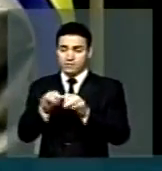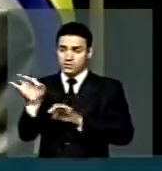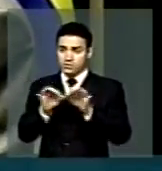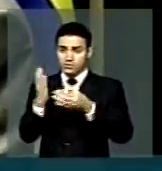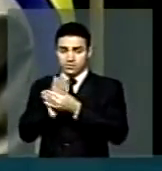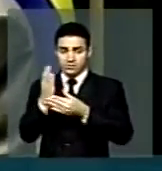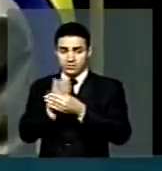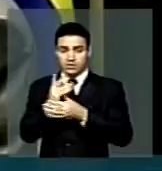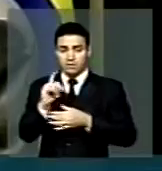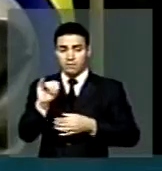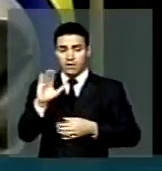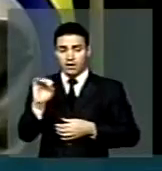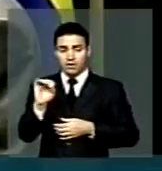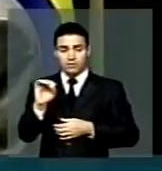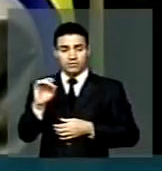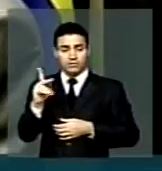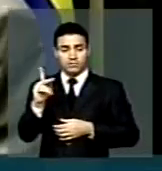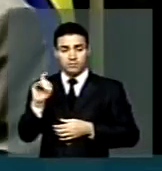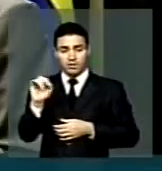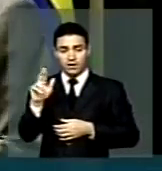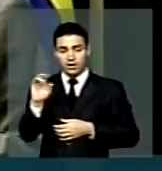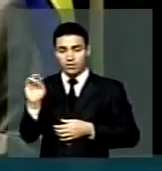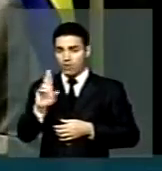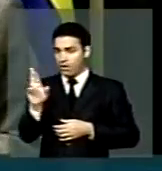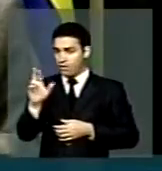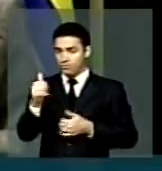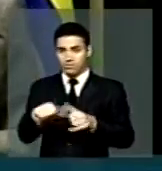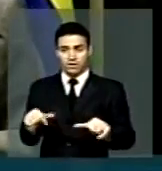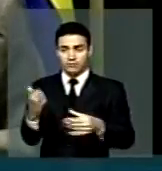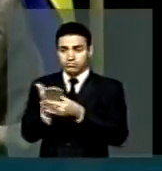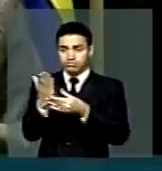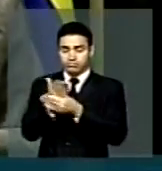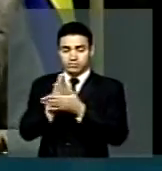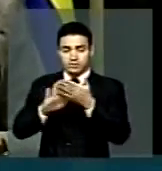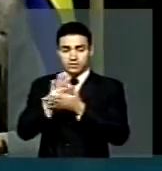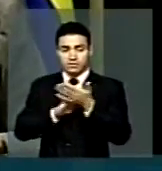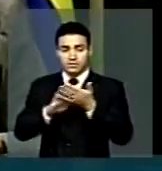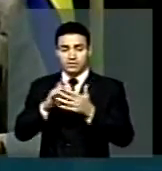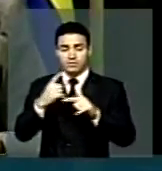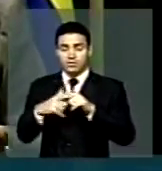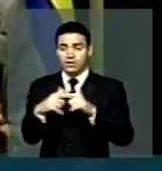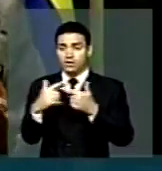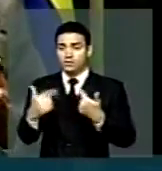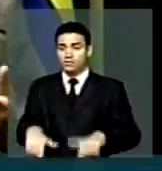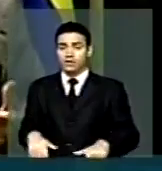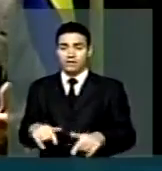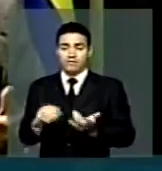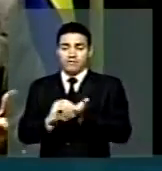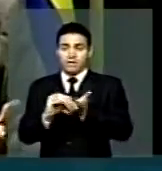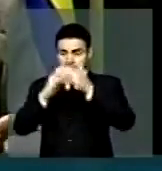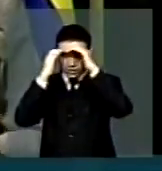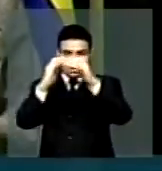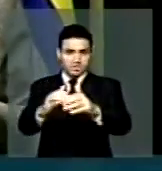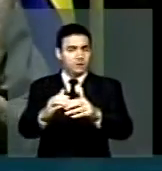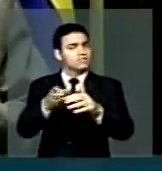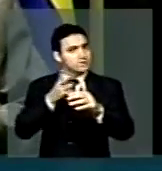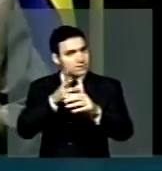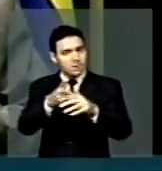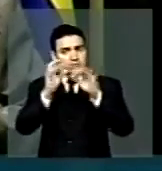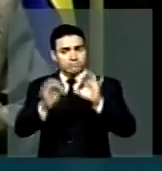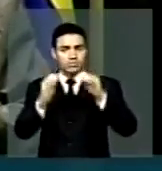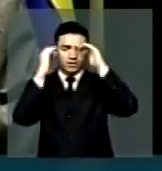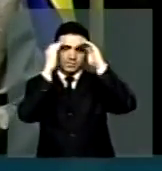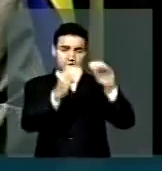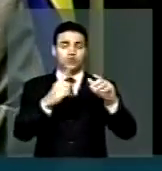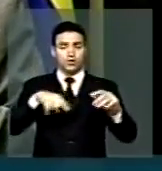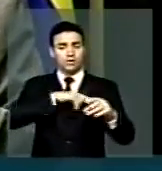Plano Real não está nessa situação porque não houve um desrespeito ao ordenamento estabelecido e nós